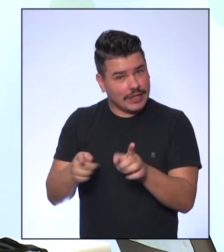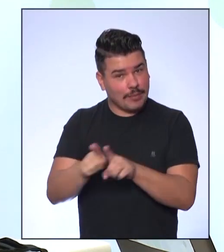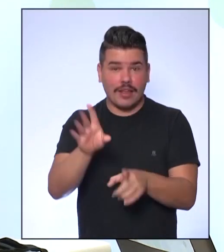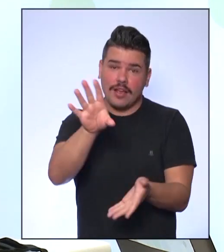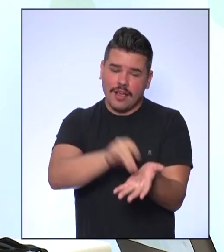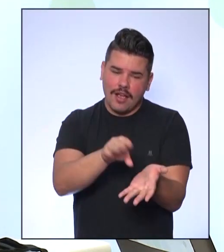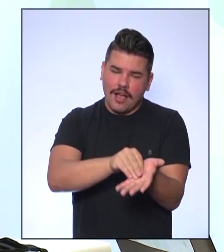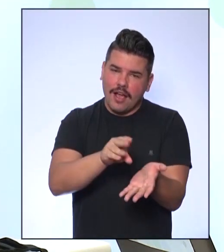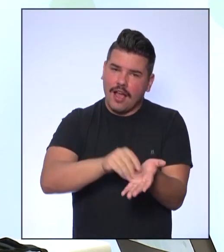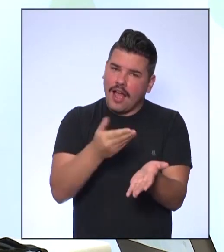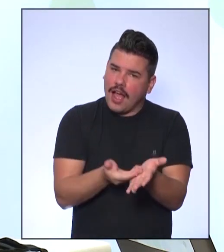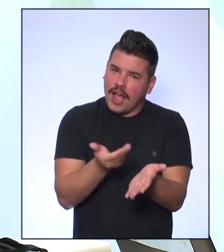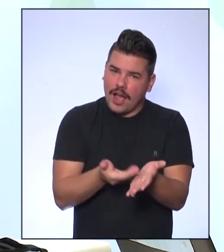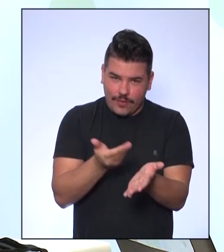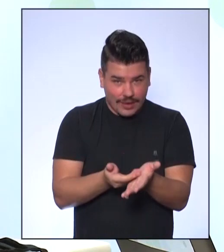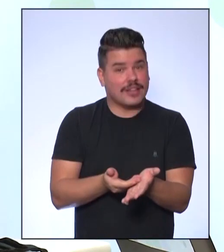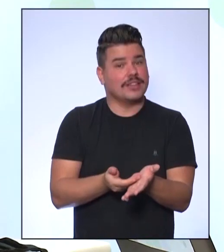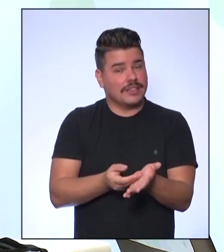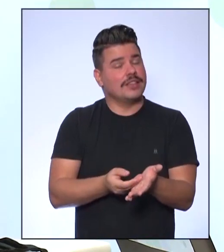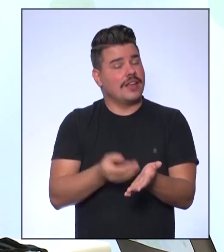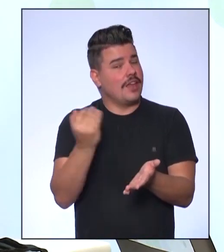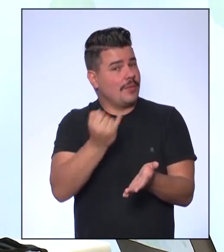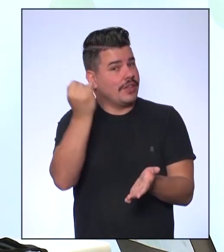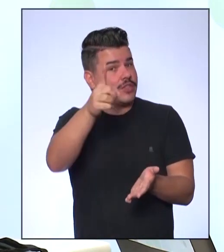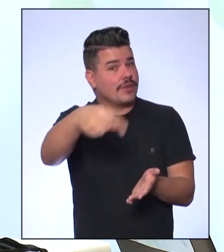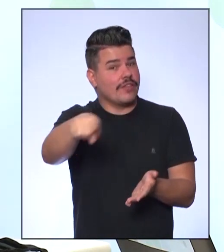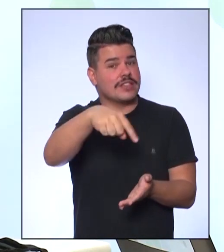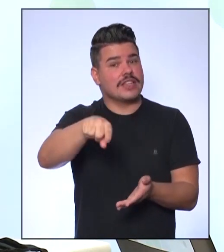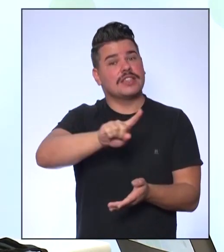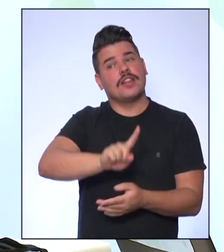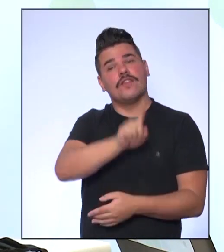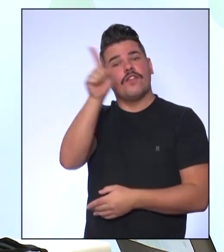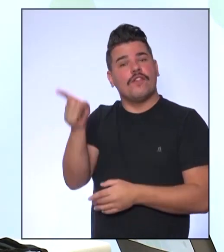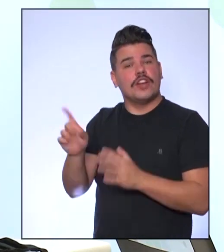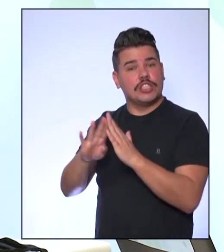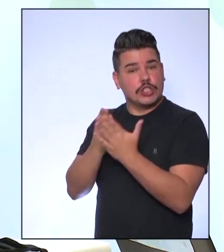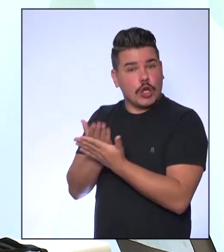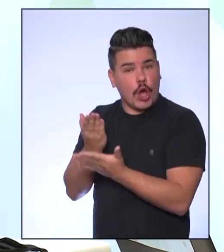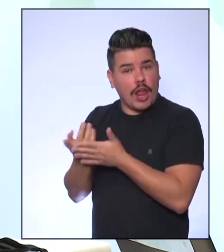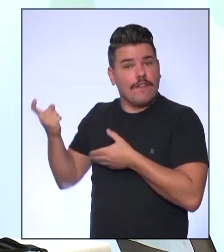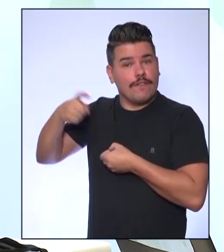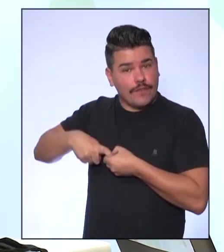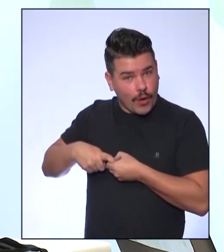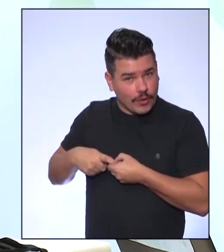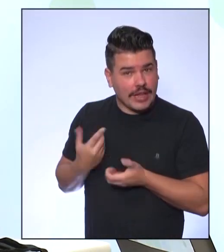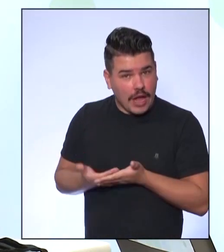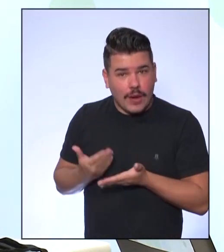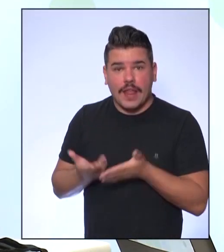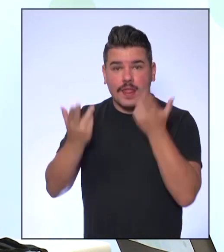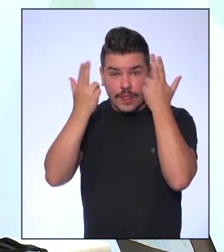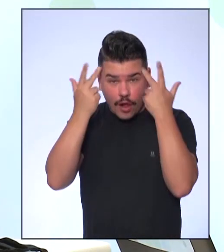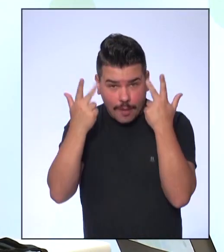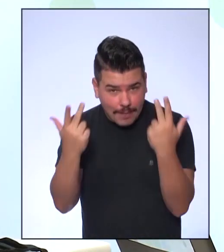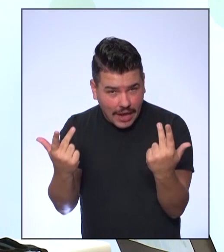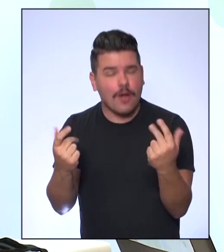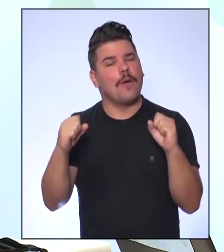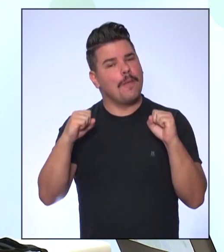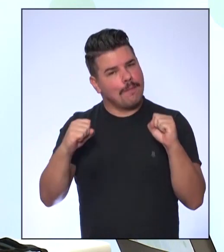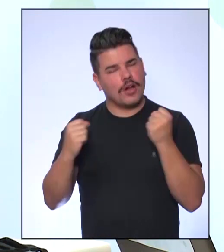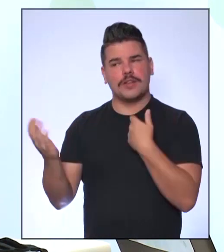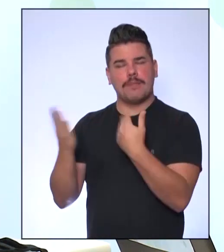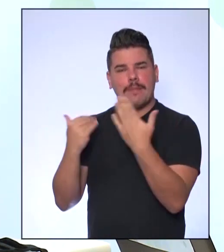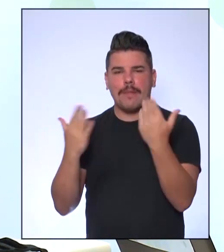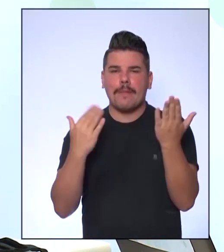né, as aulas aqui apresentadas, os conteúdos, e quando vocês retornarem para a escola, vocês vão estar